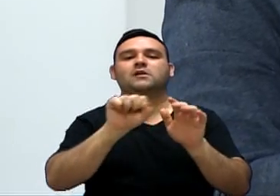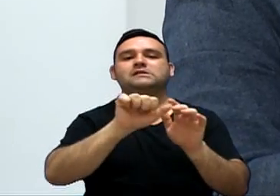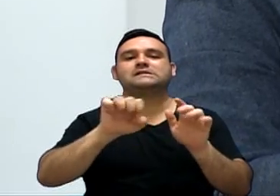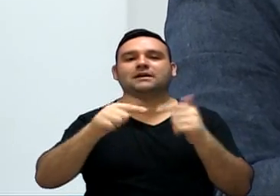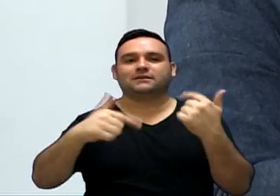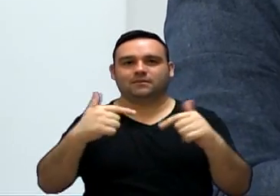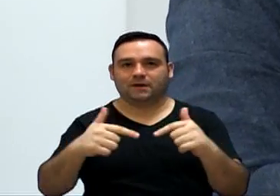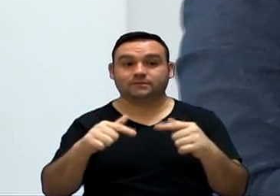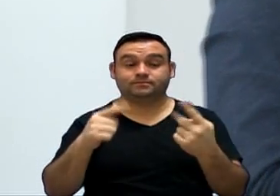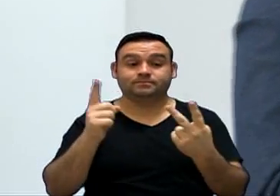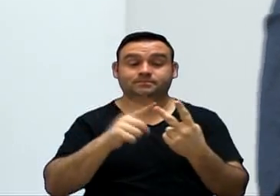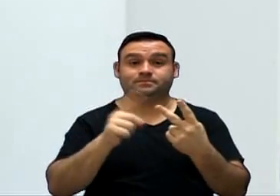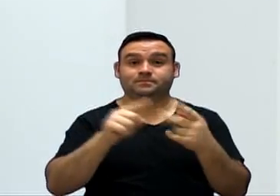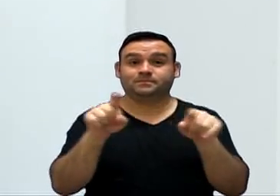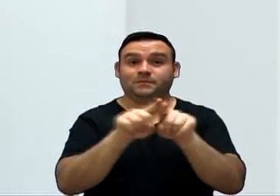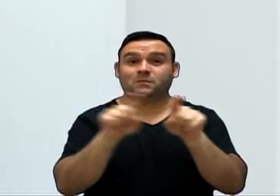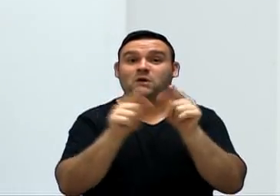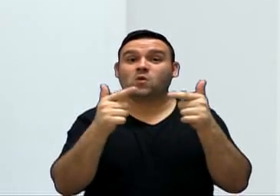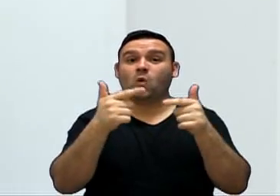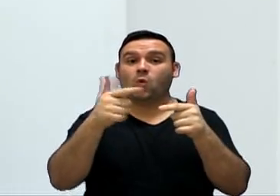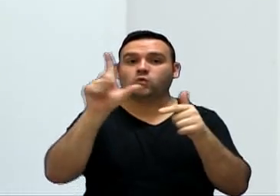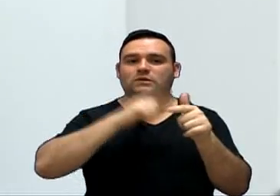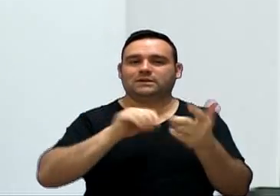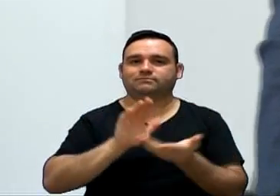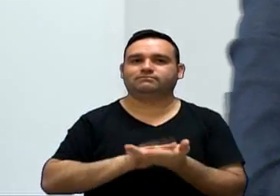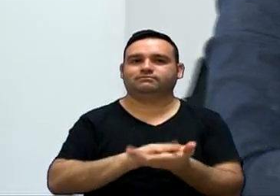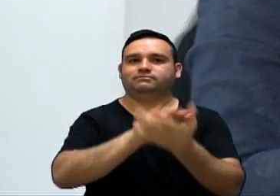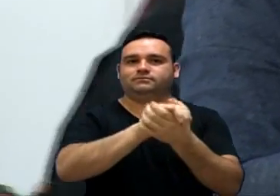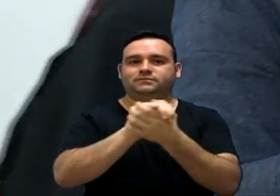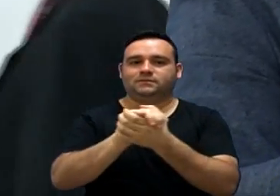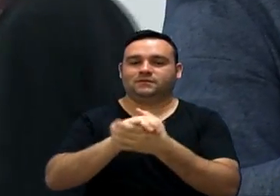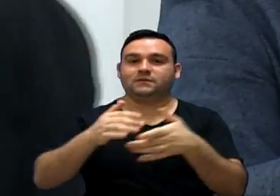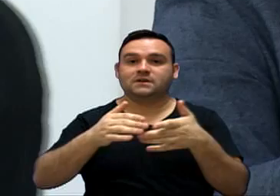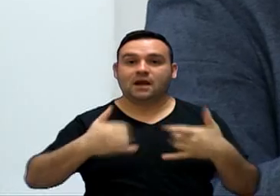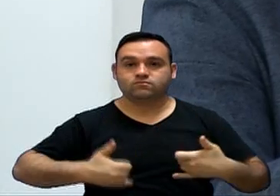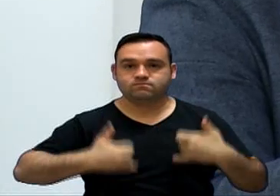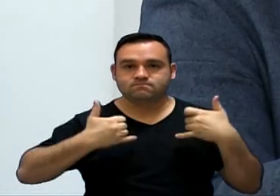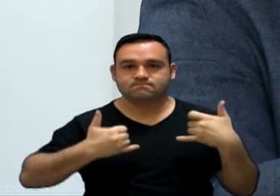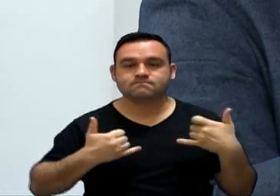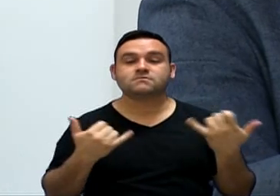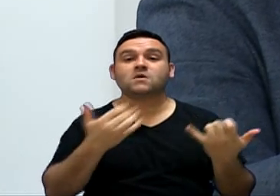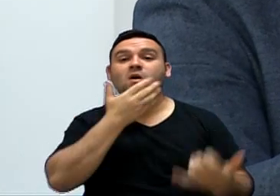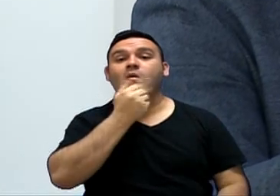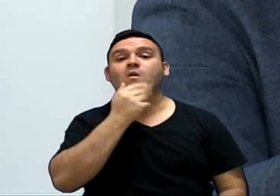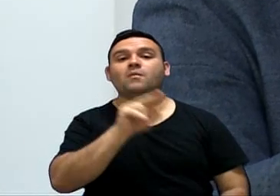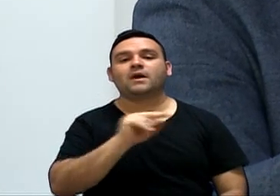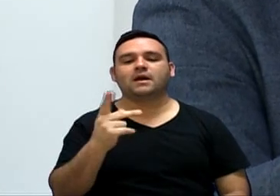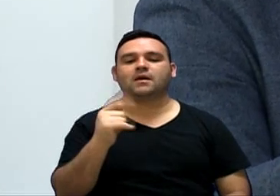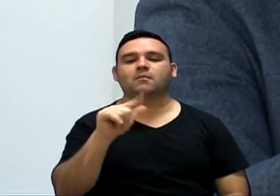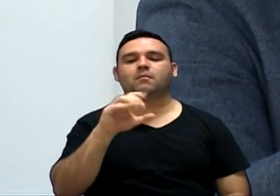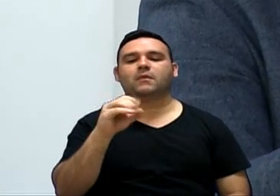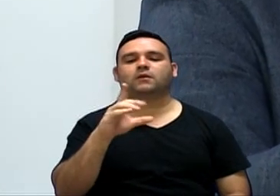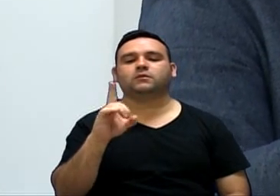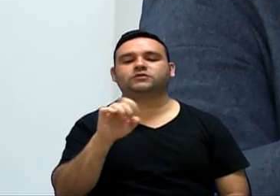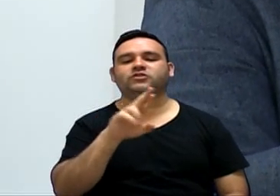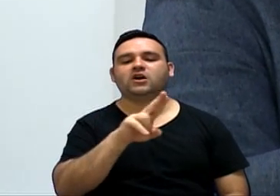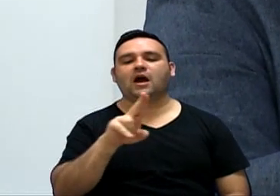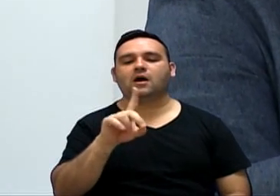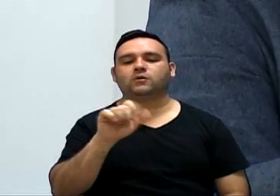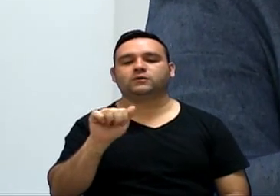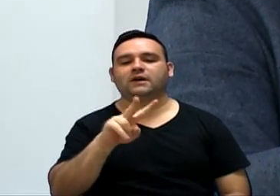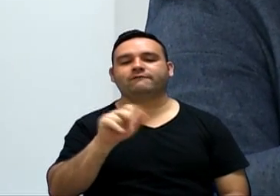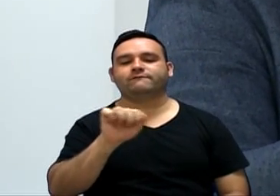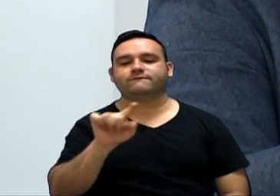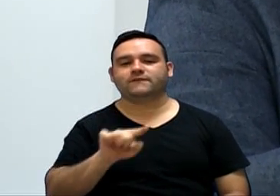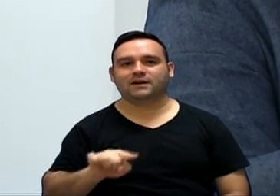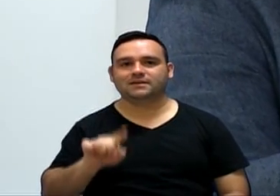sabe. Também tenho aqui outro voto de congratulação pela data natalícia, do senhor Paulo de Arruda Vaz. É